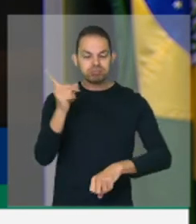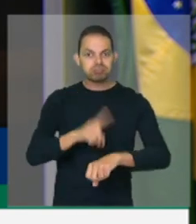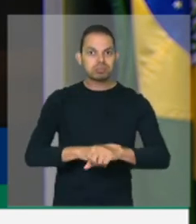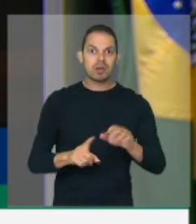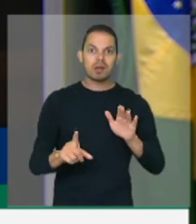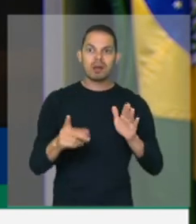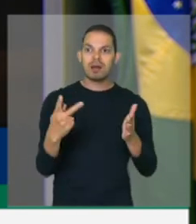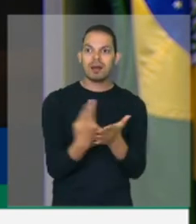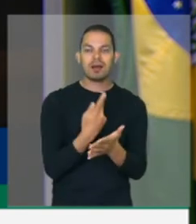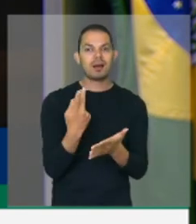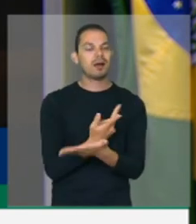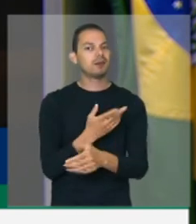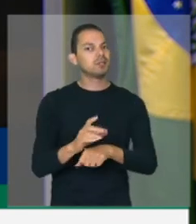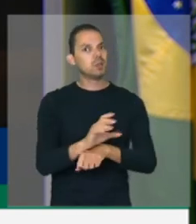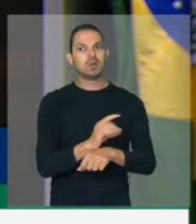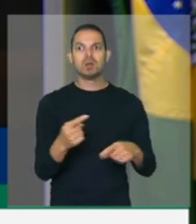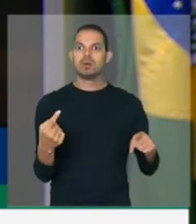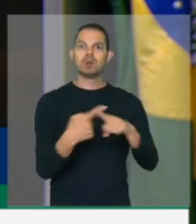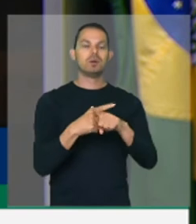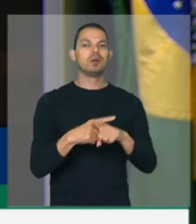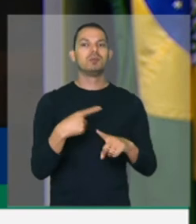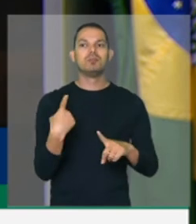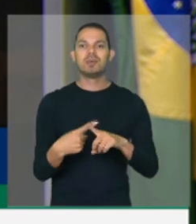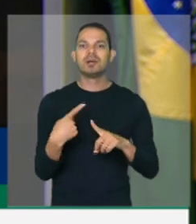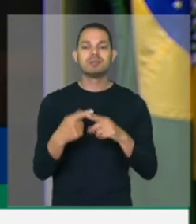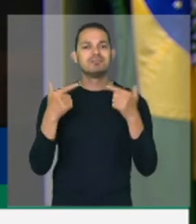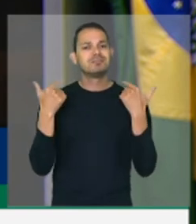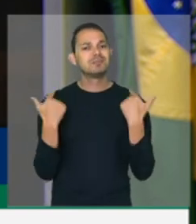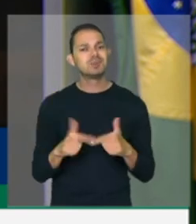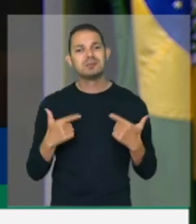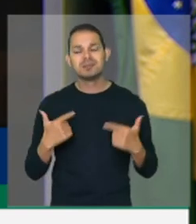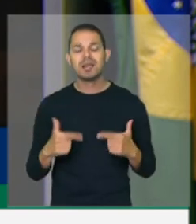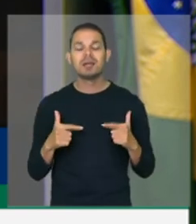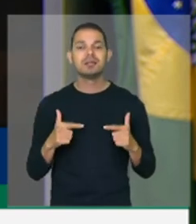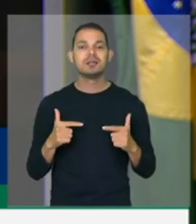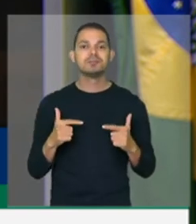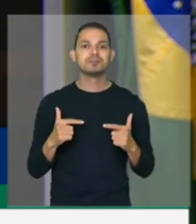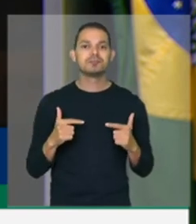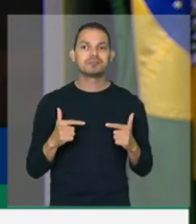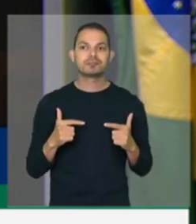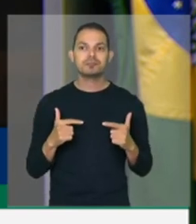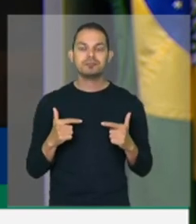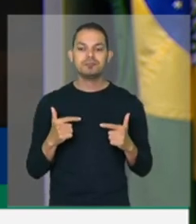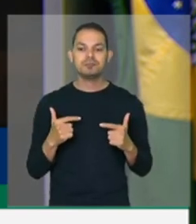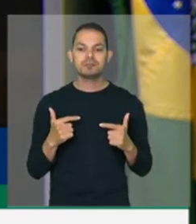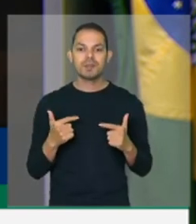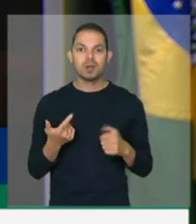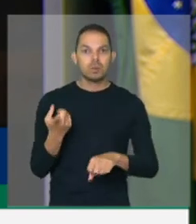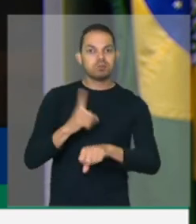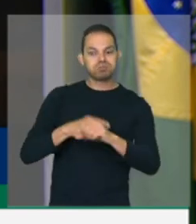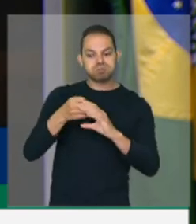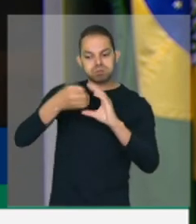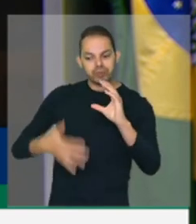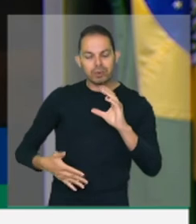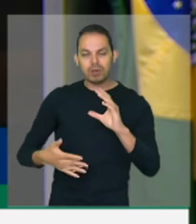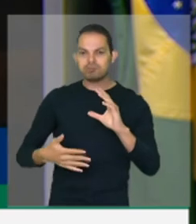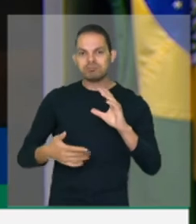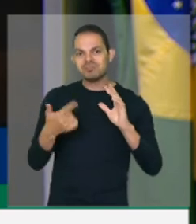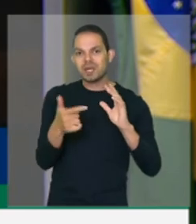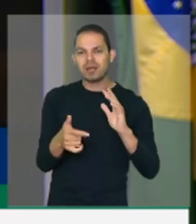ilegal e inconstitucional. Primeiro porque não existe o flagrante caracterizado. Dizer